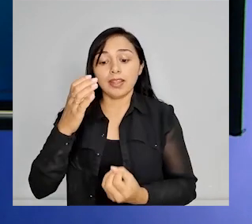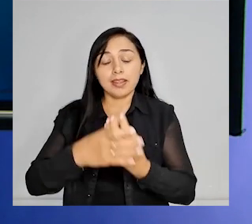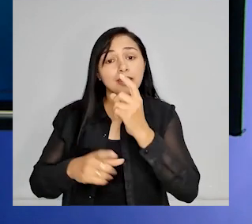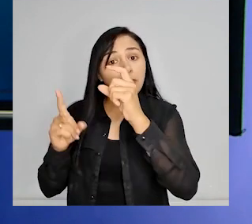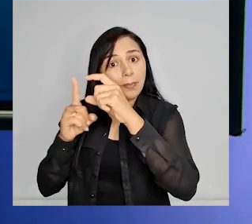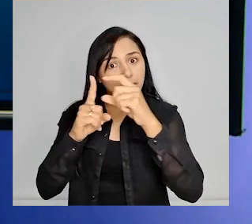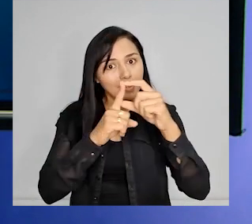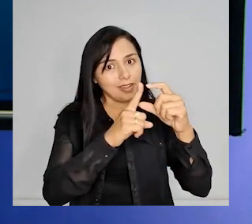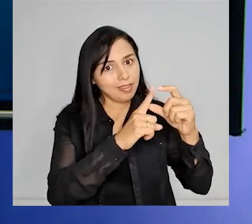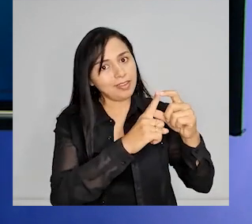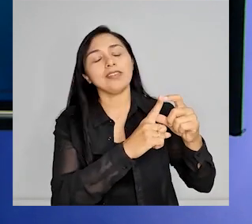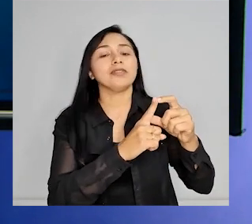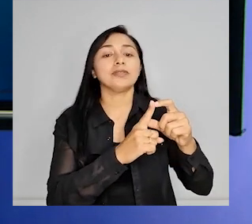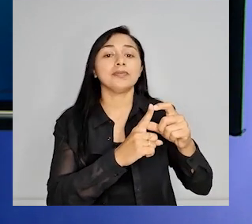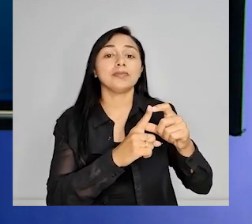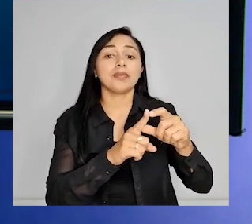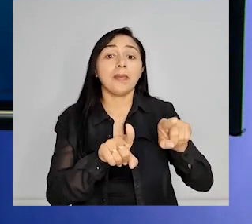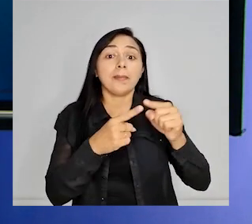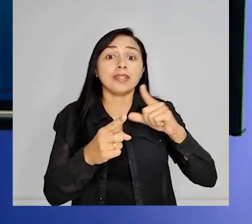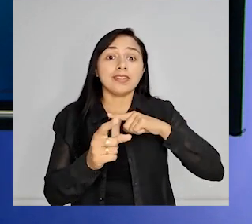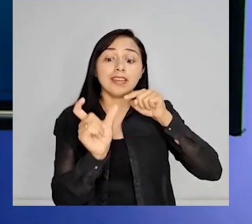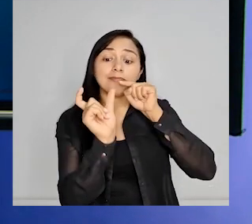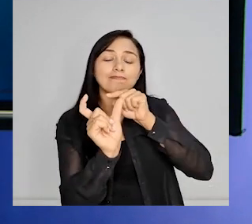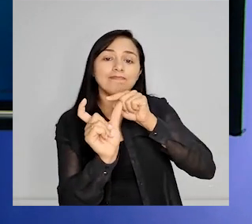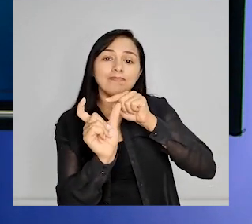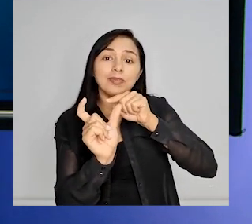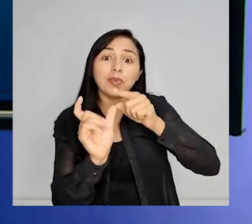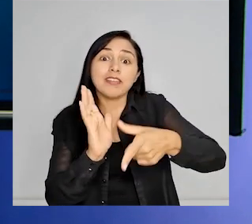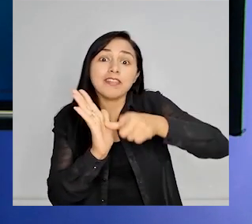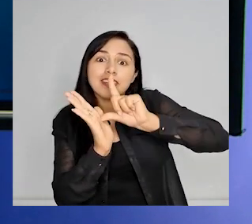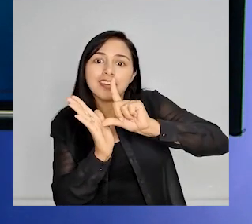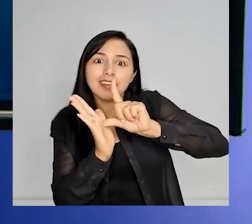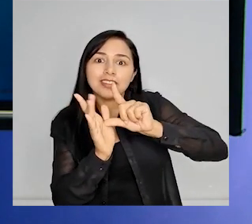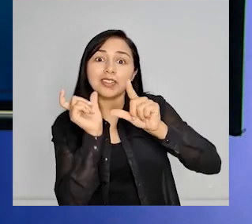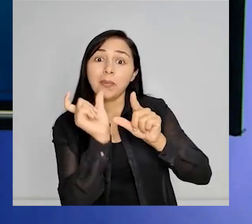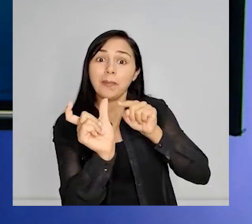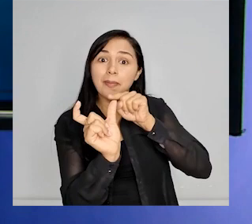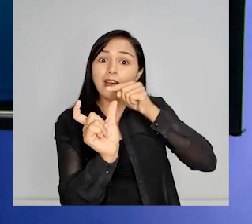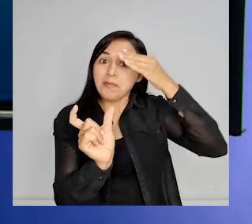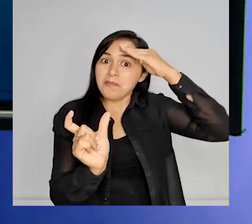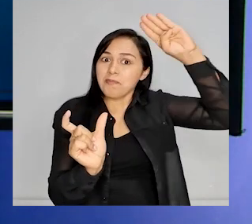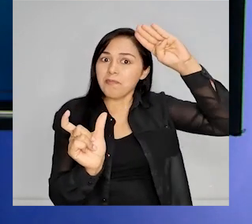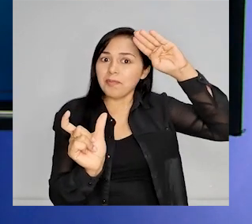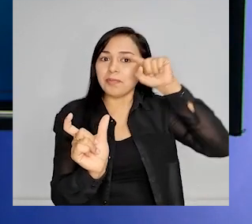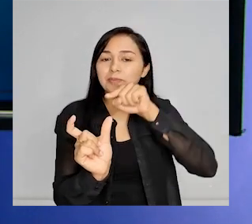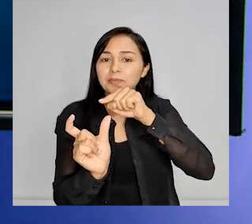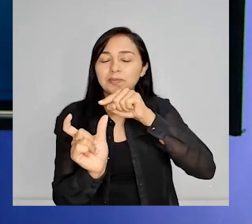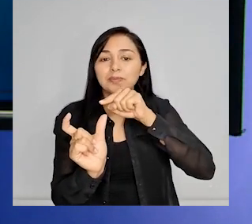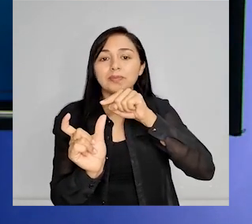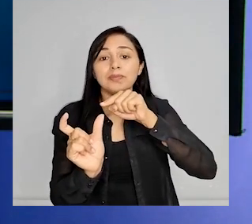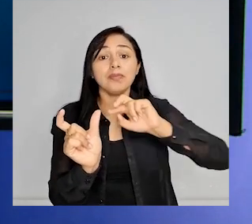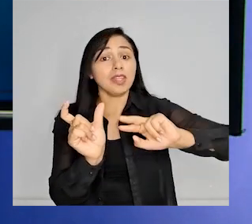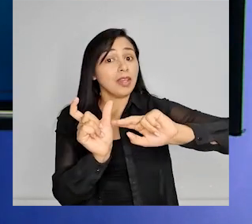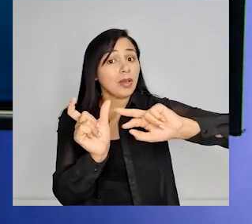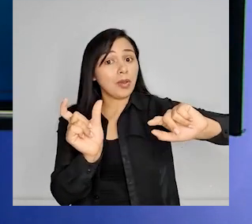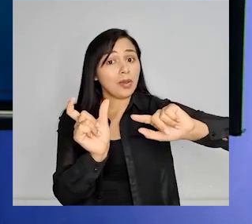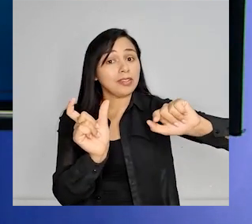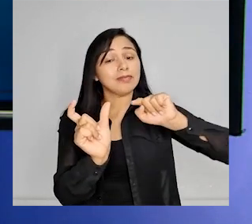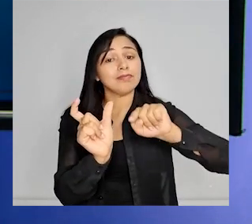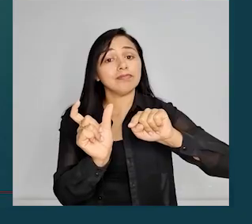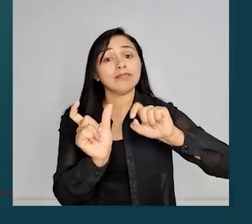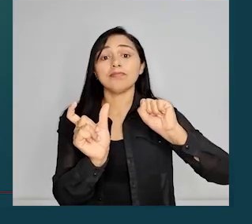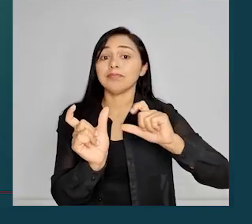nova palavra é derivada de outra chamada primitiva. Os processos de derivação